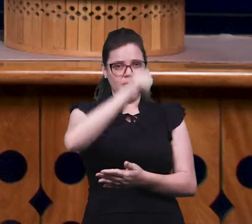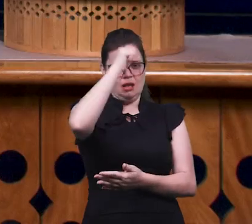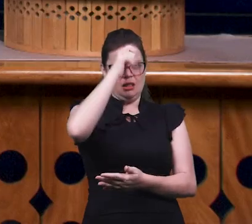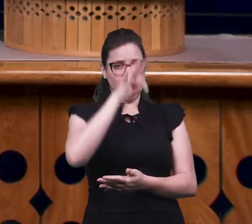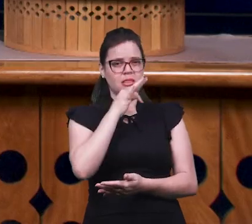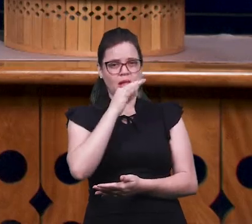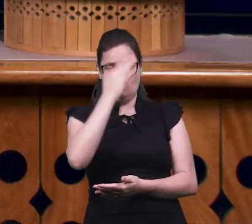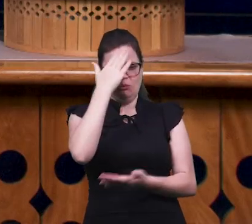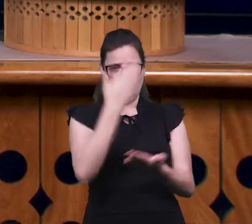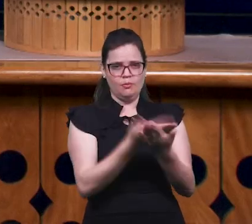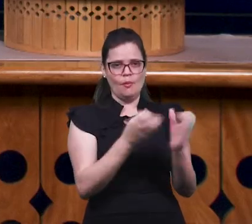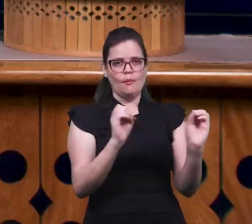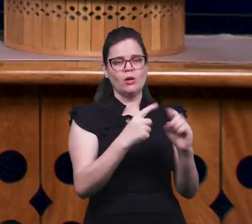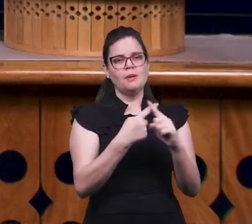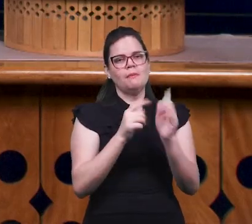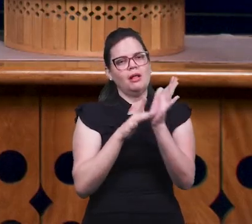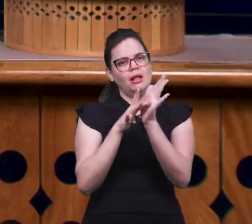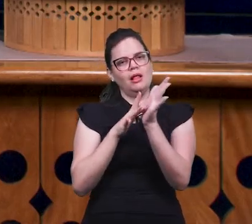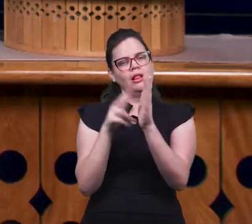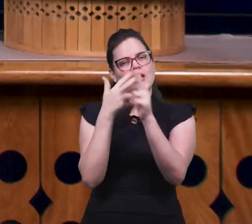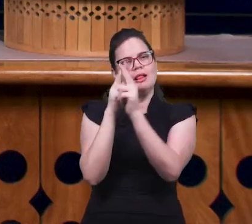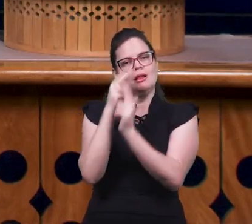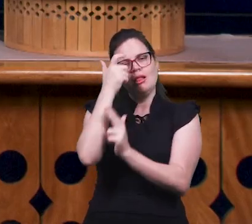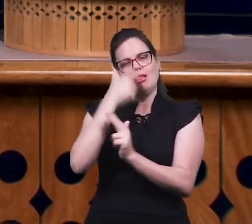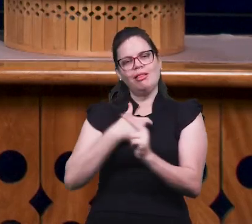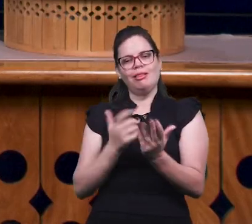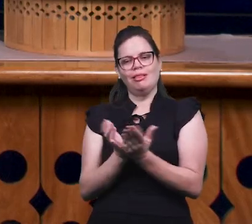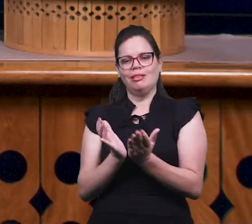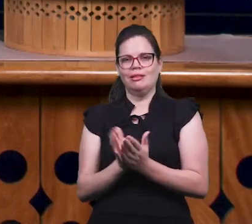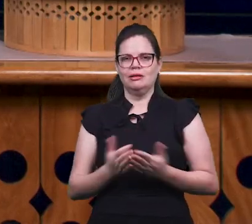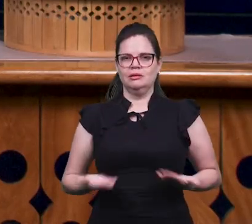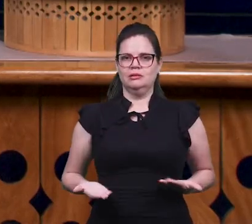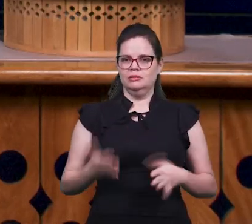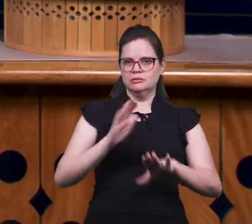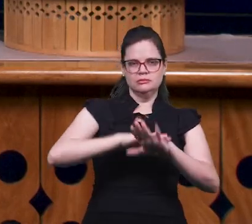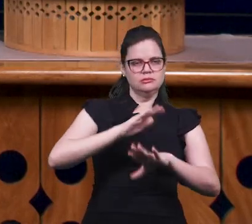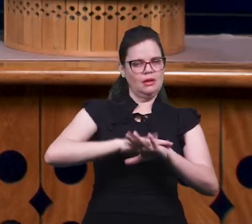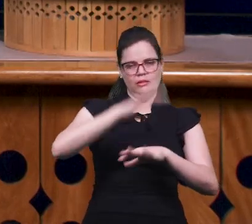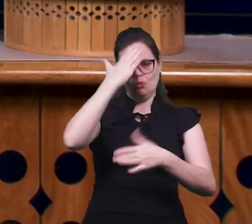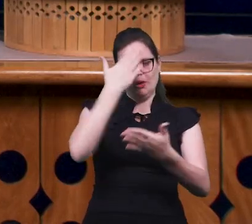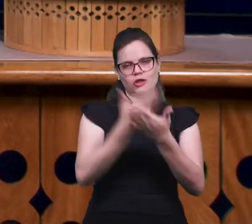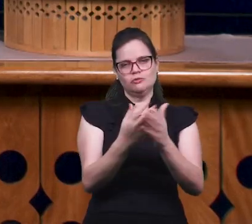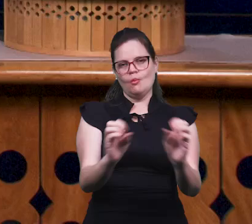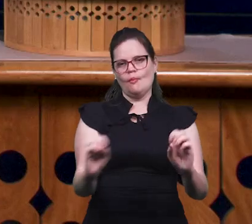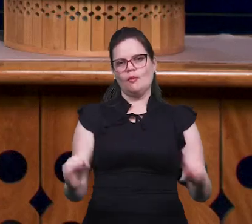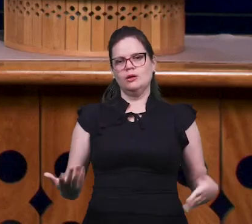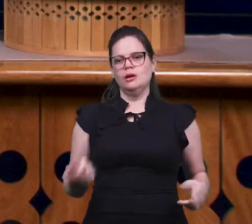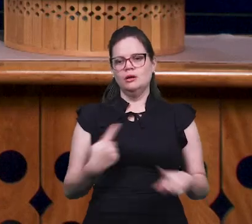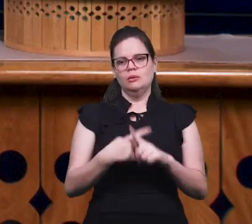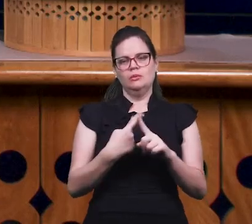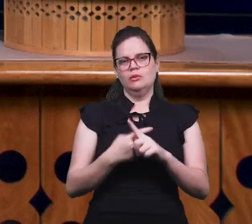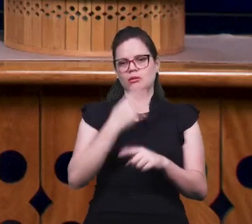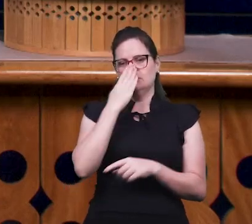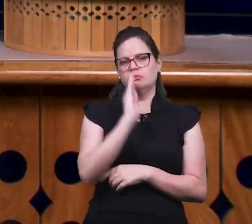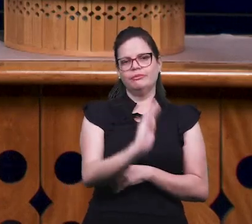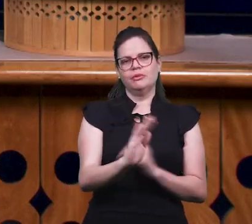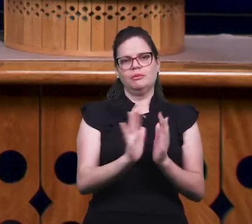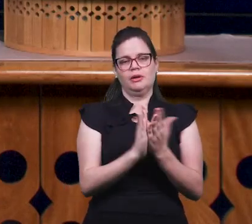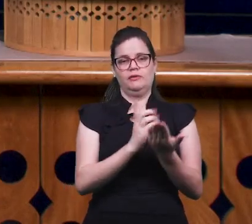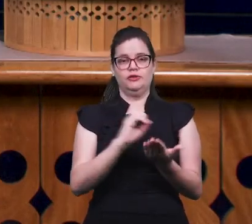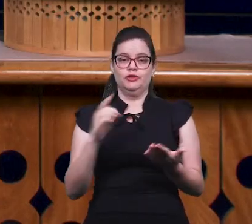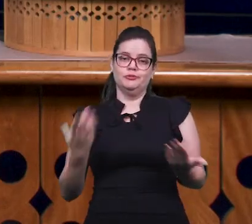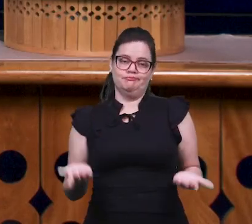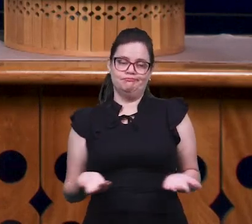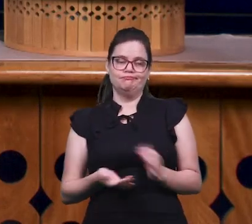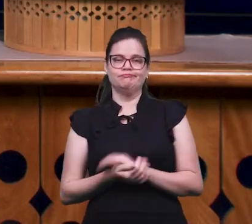ateus disfarçados de cristão. Na verdade eram ateus mesmo, porque negar a palavra é só ateísmo que nega a palavra mesmo, né? Então